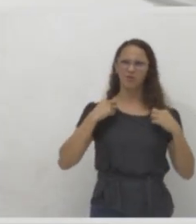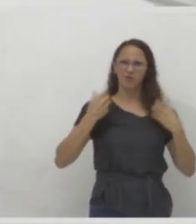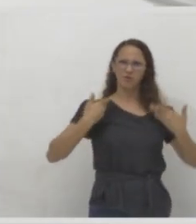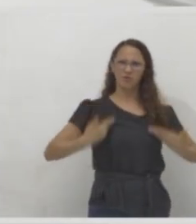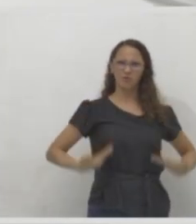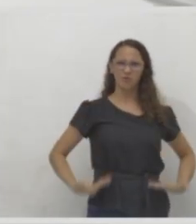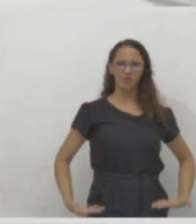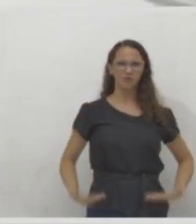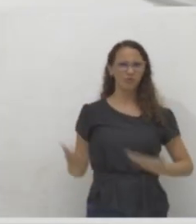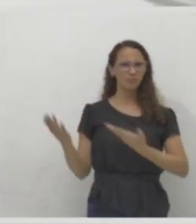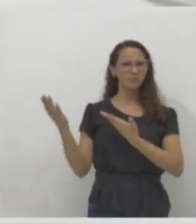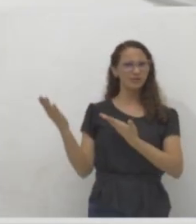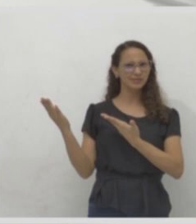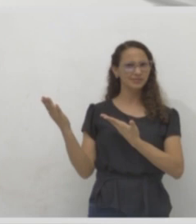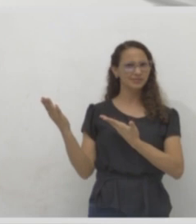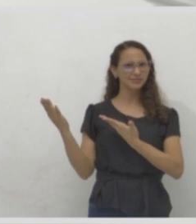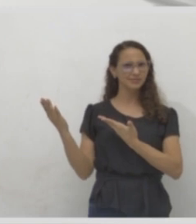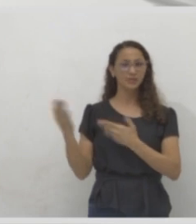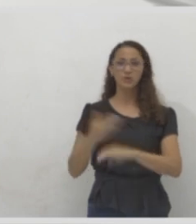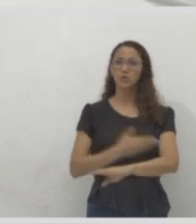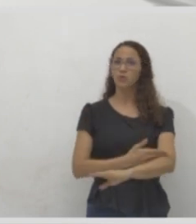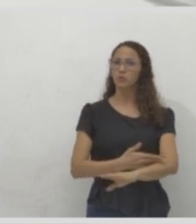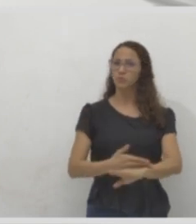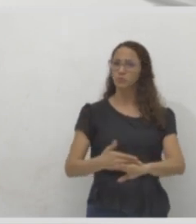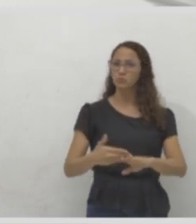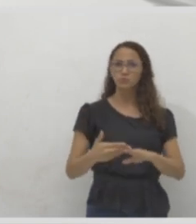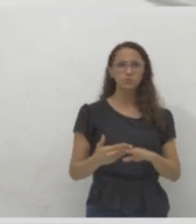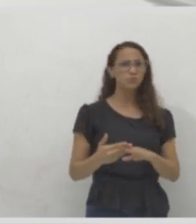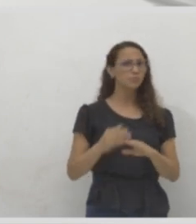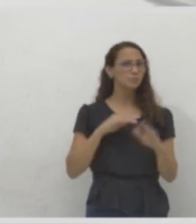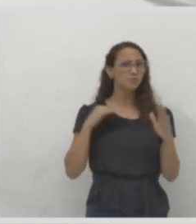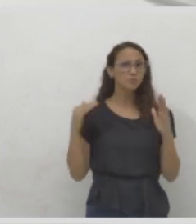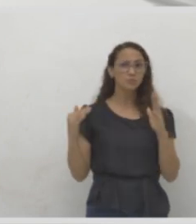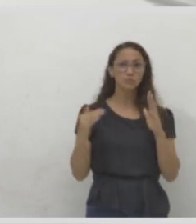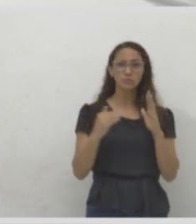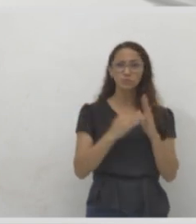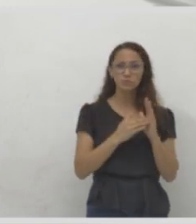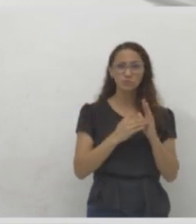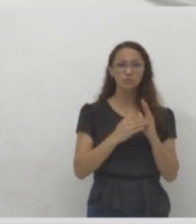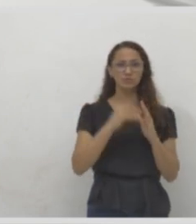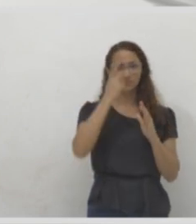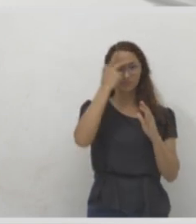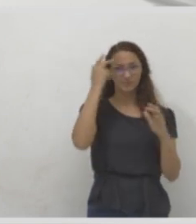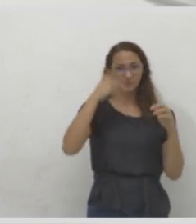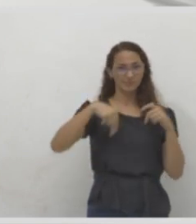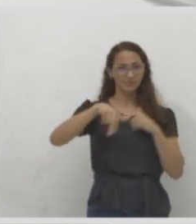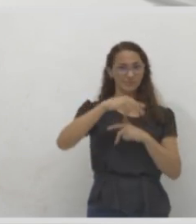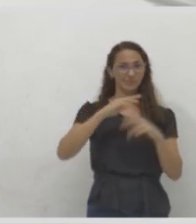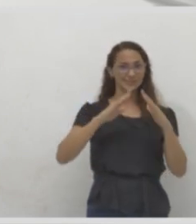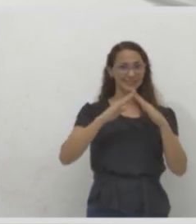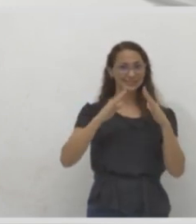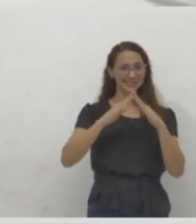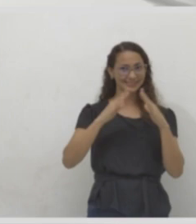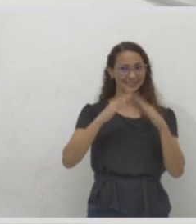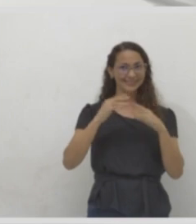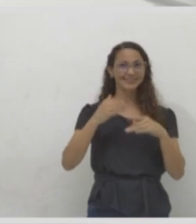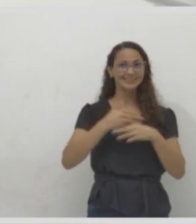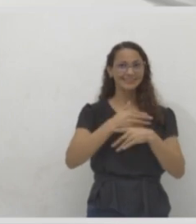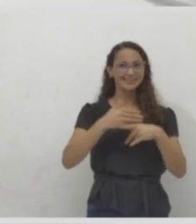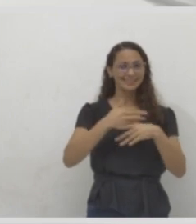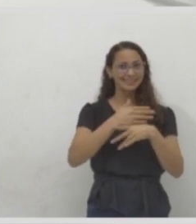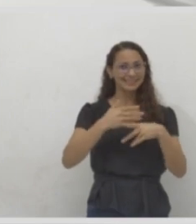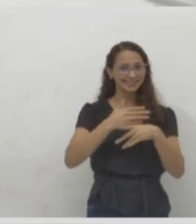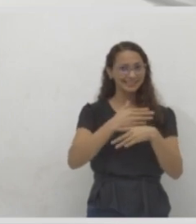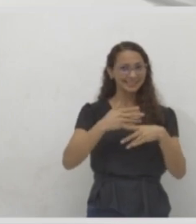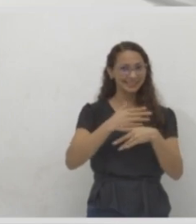o comportamento deles, os costumes deles, todos começaram a ser importados da